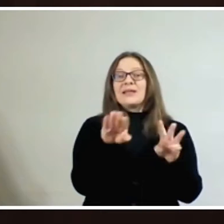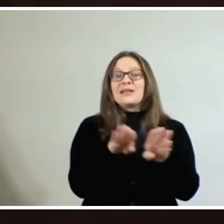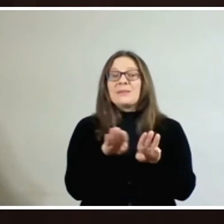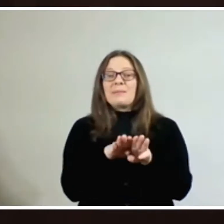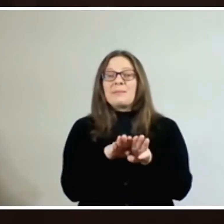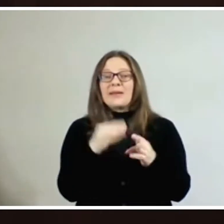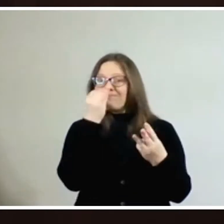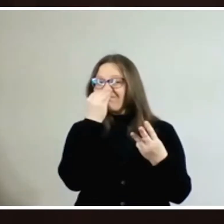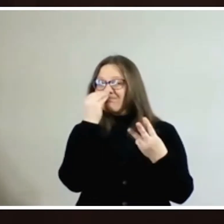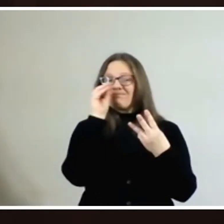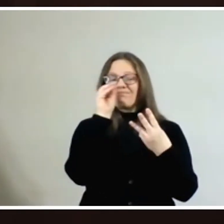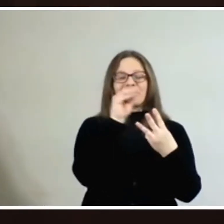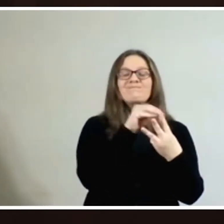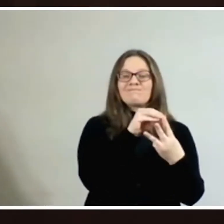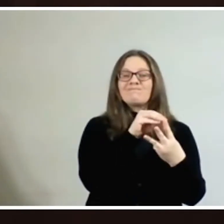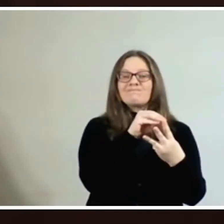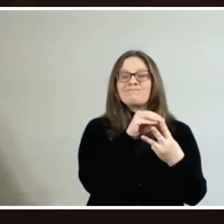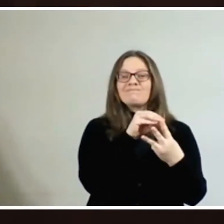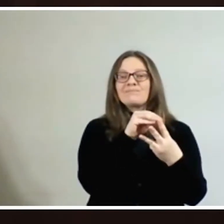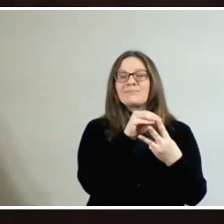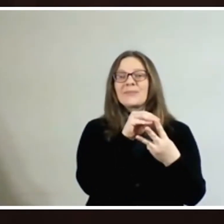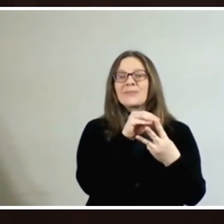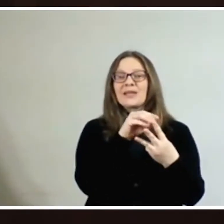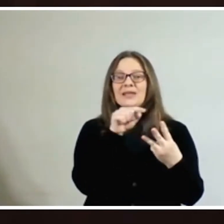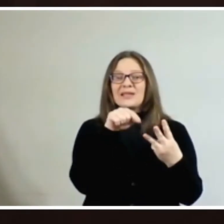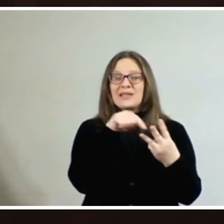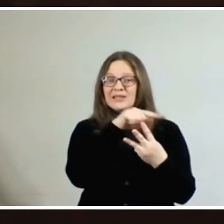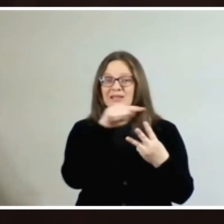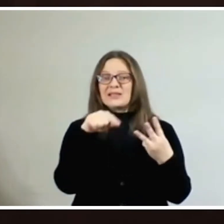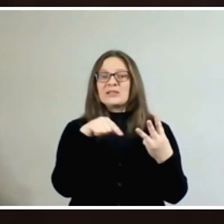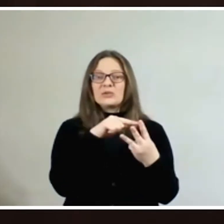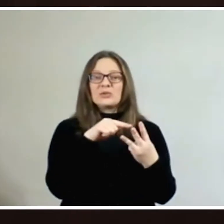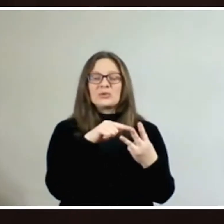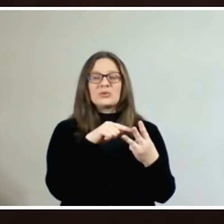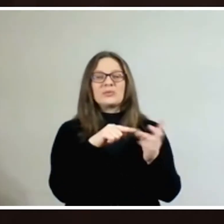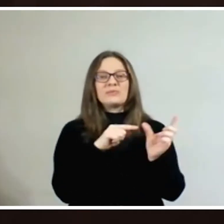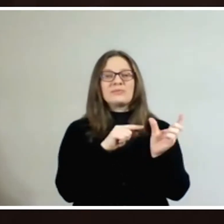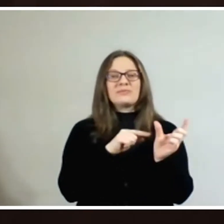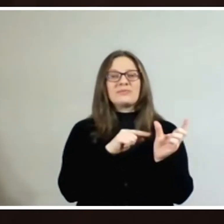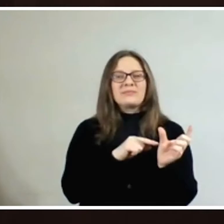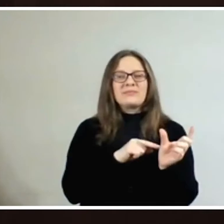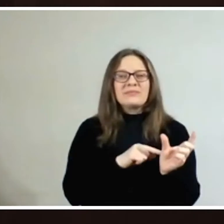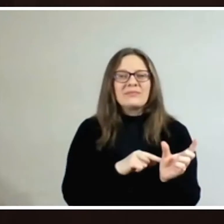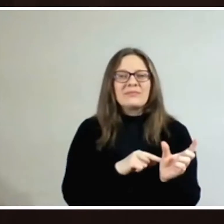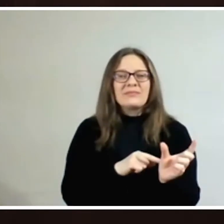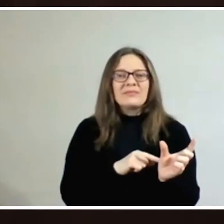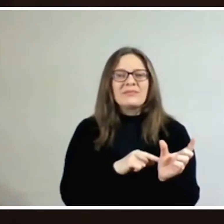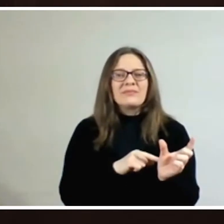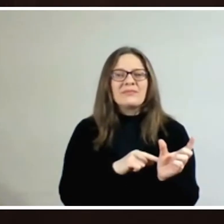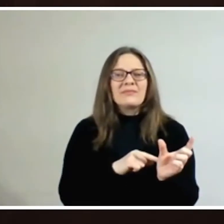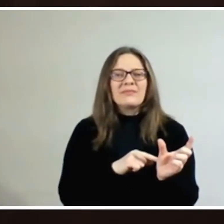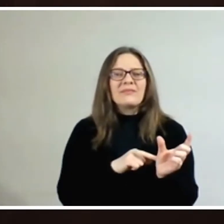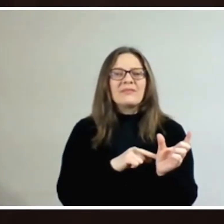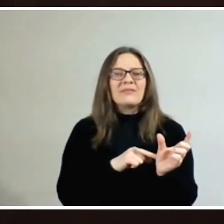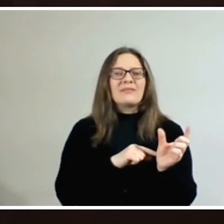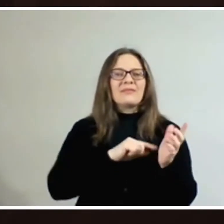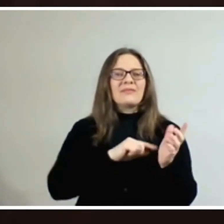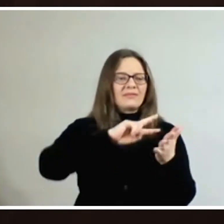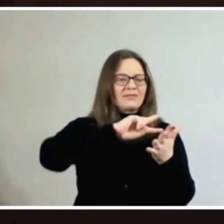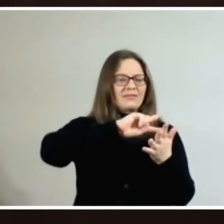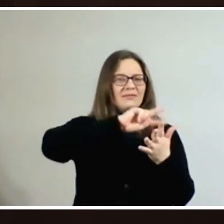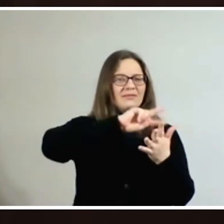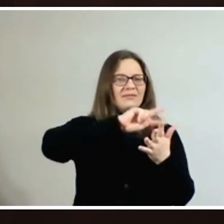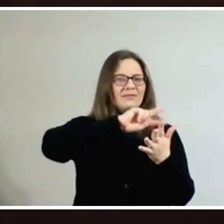era a heresia de Cerinto, um herege sírio do século I,